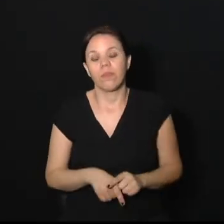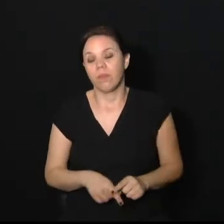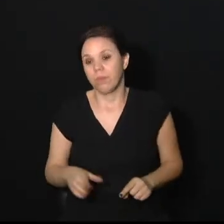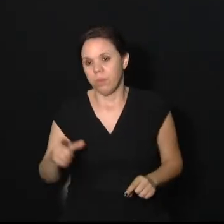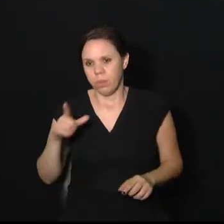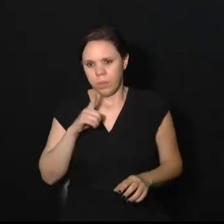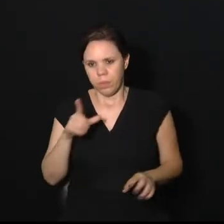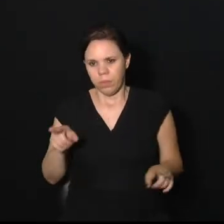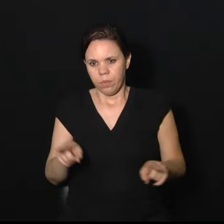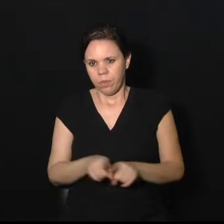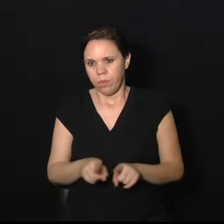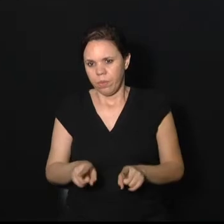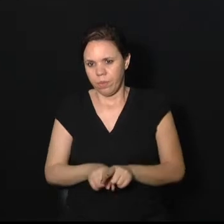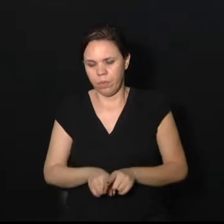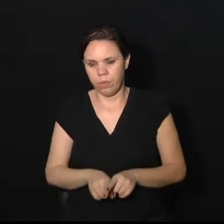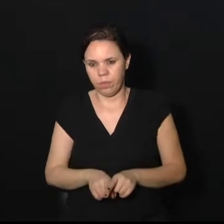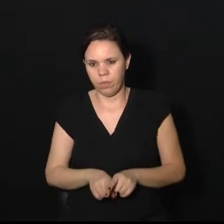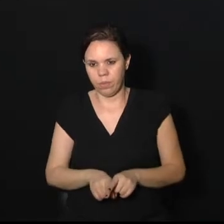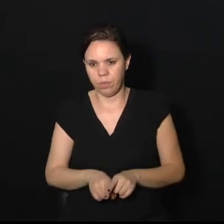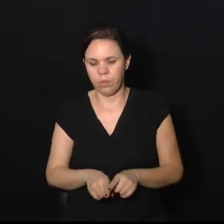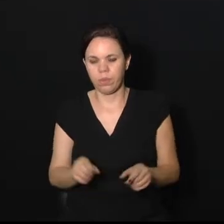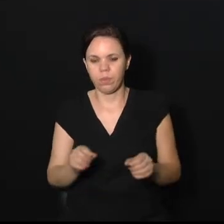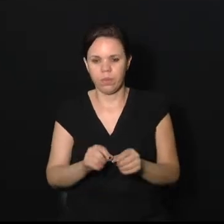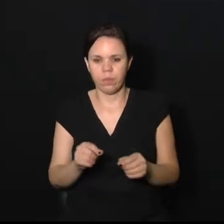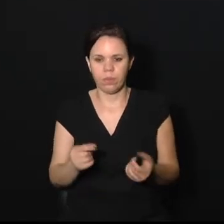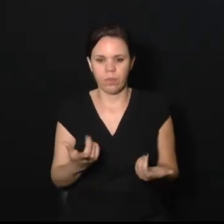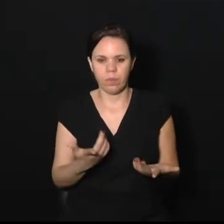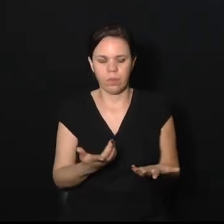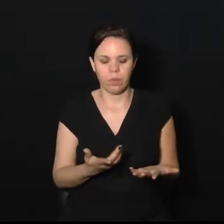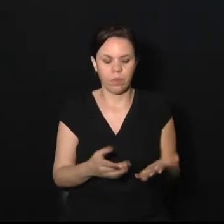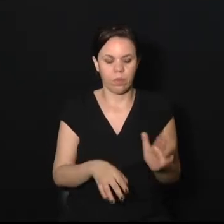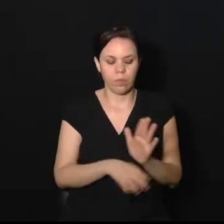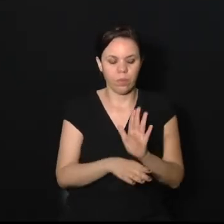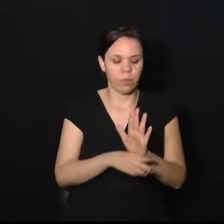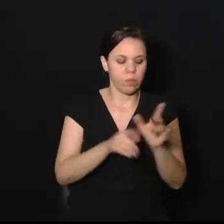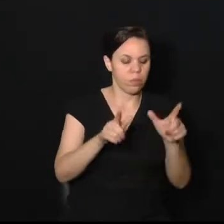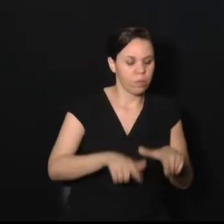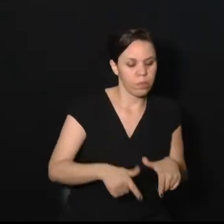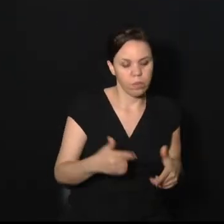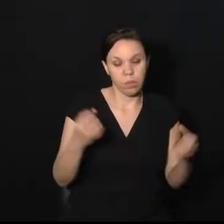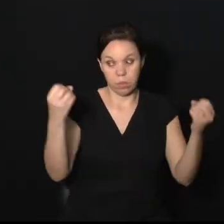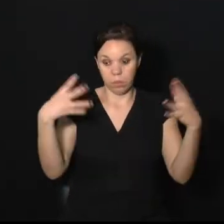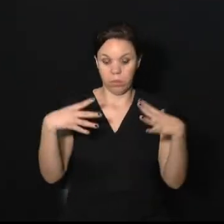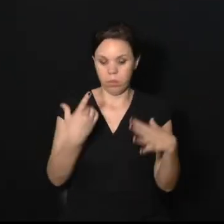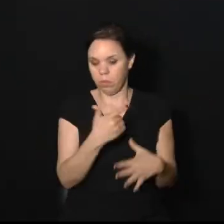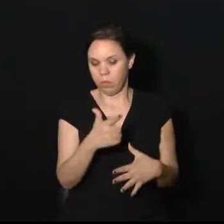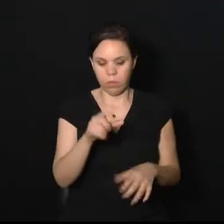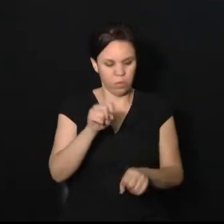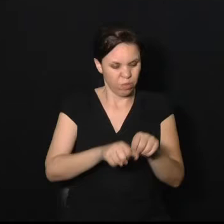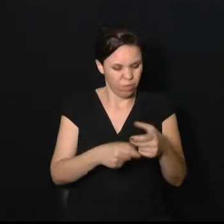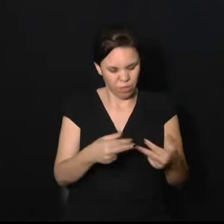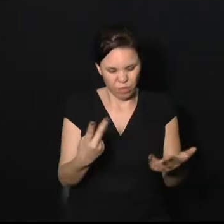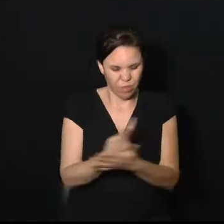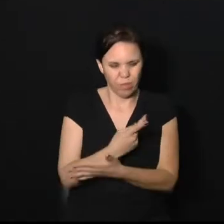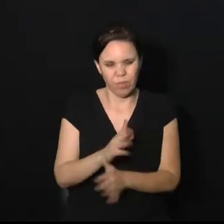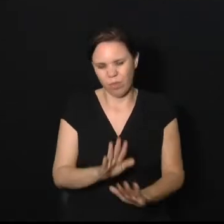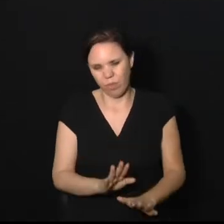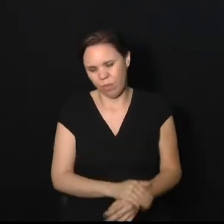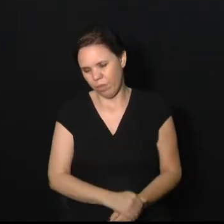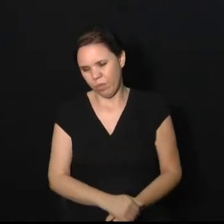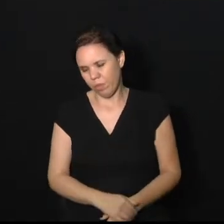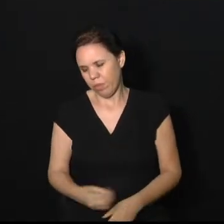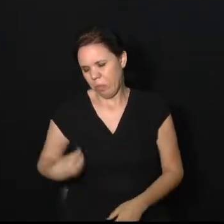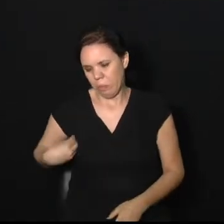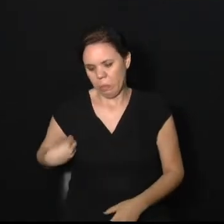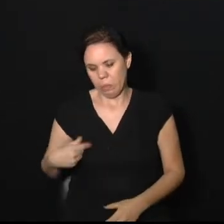questão da iluminação, ela afeta a questão da criminalidade. Quanto mais iluminado, menos crime. Então, como que eu posso também regular isso, não estando lá, né?